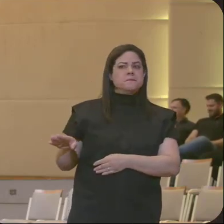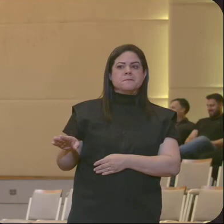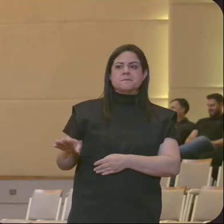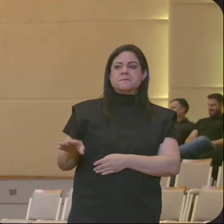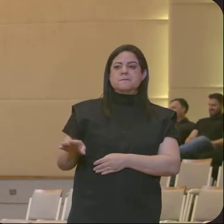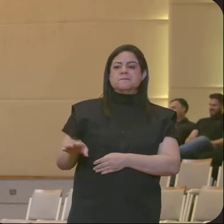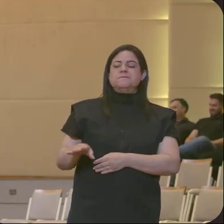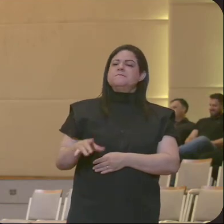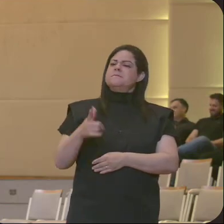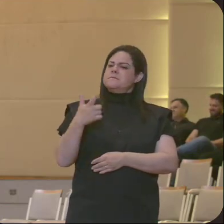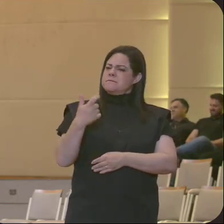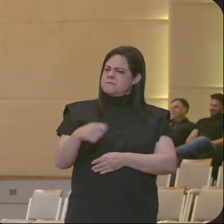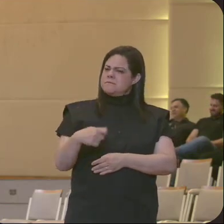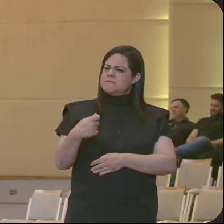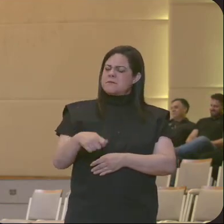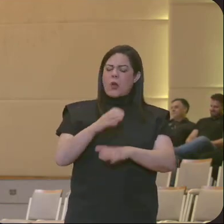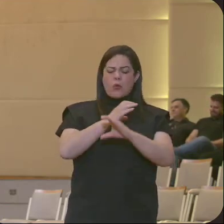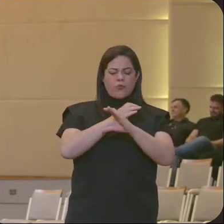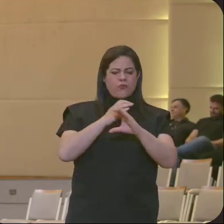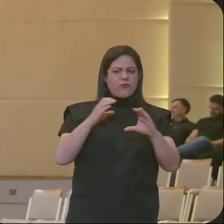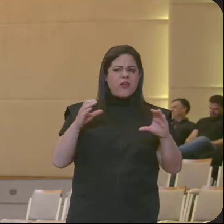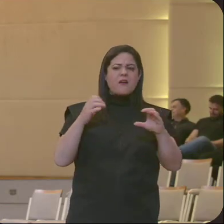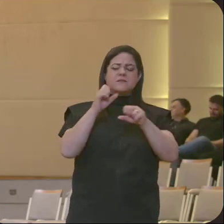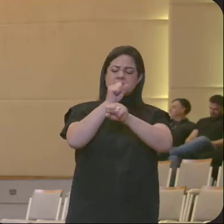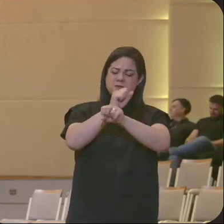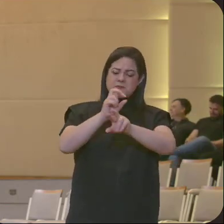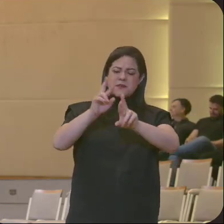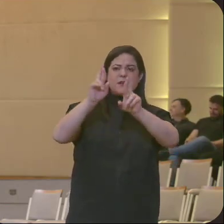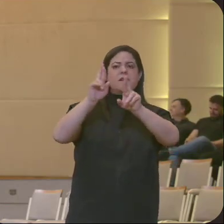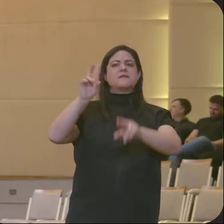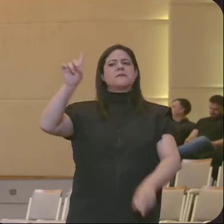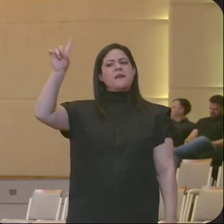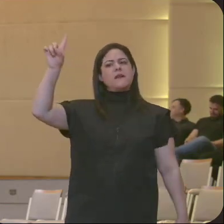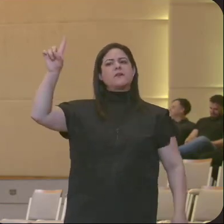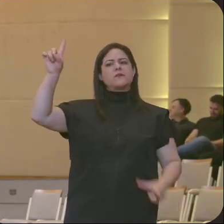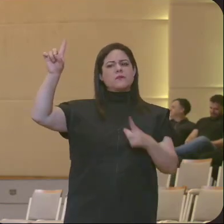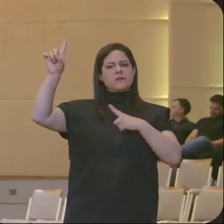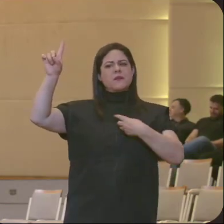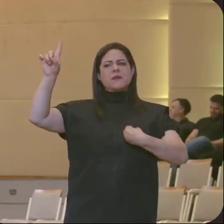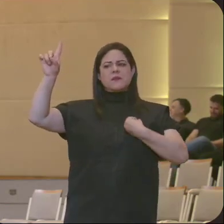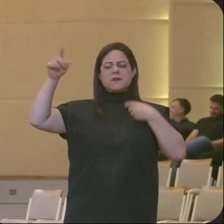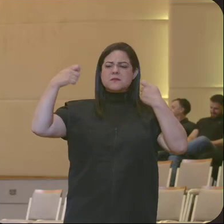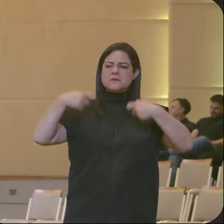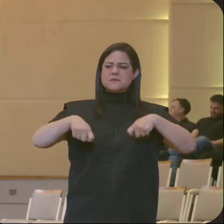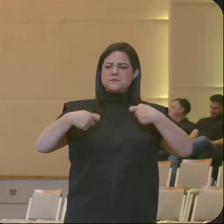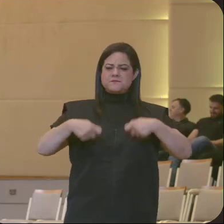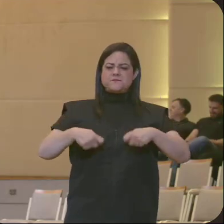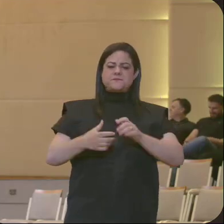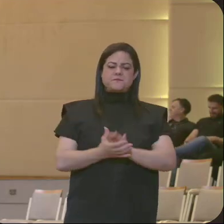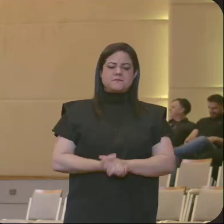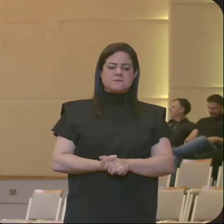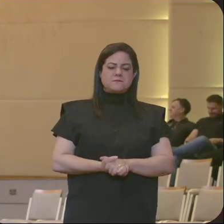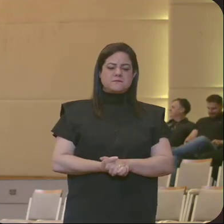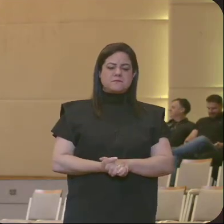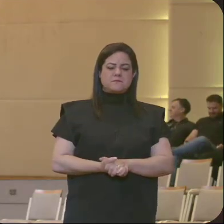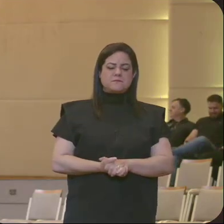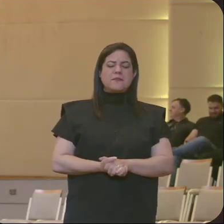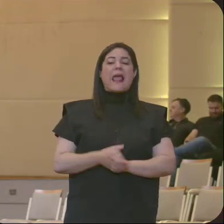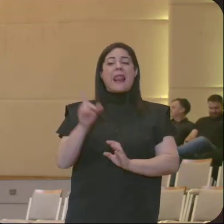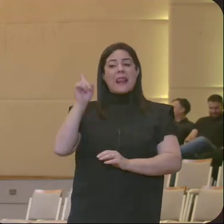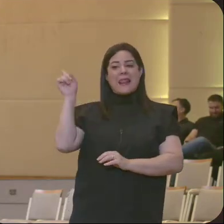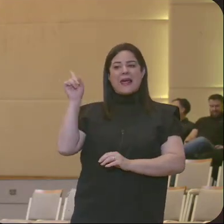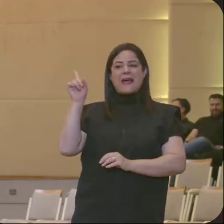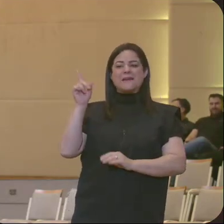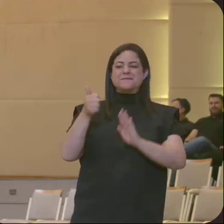com confiança e esperança. Lá no nosso campus, a gente tem no campus